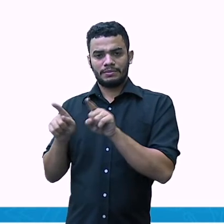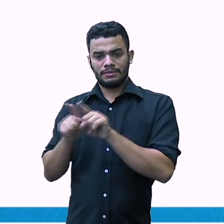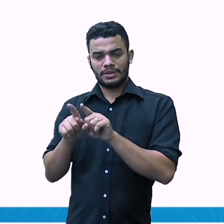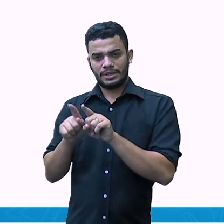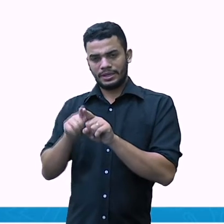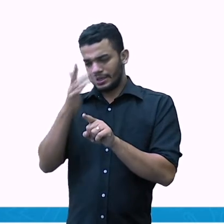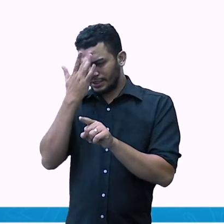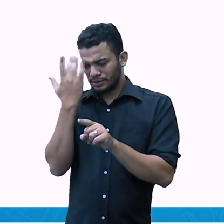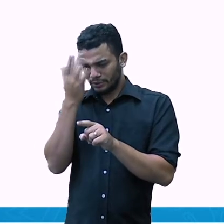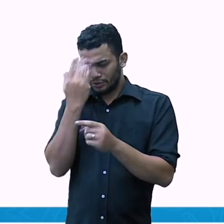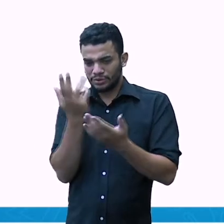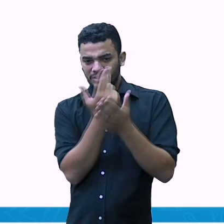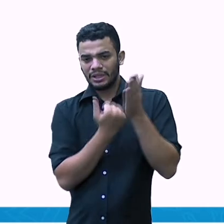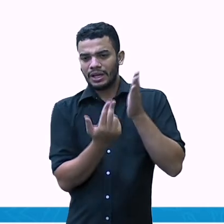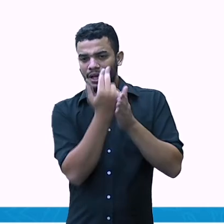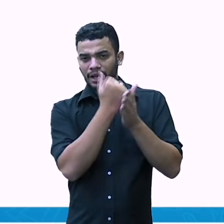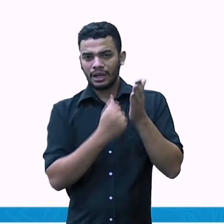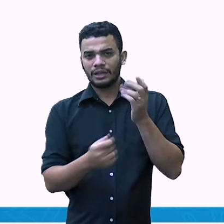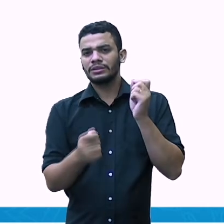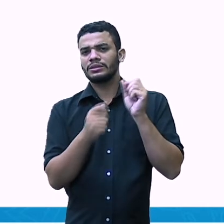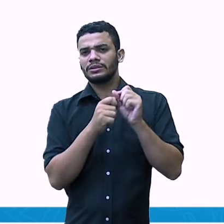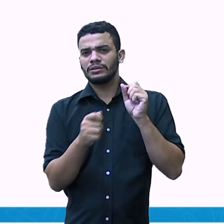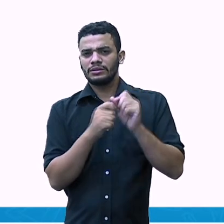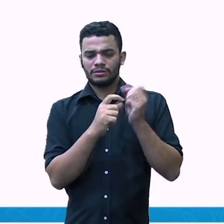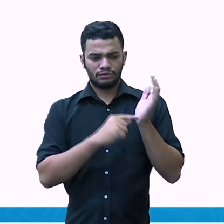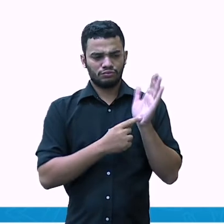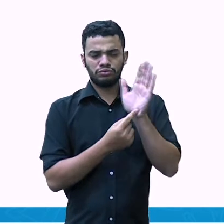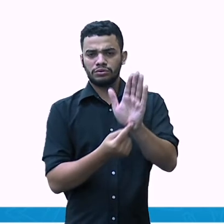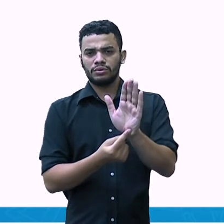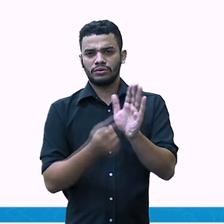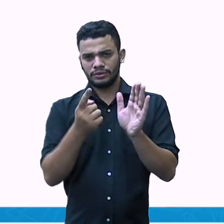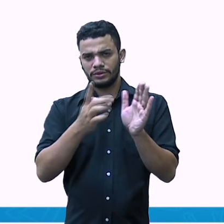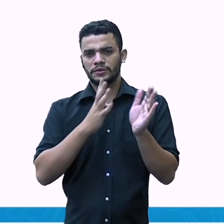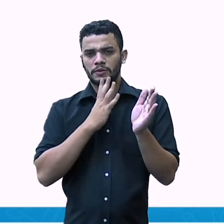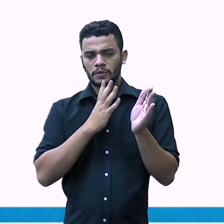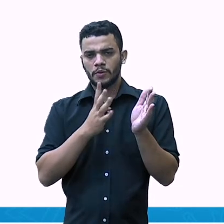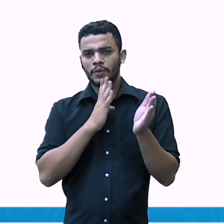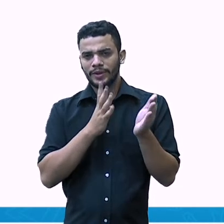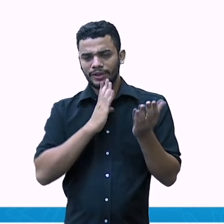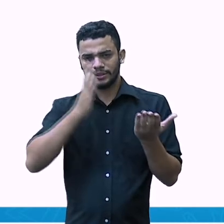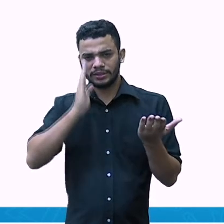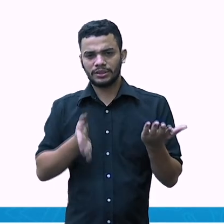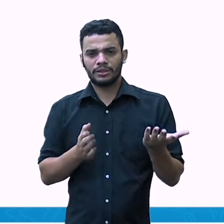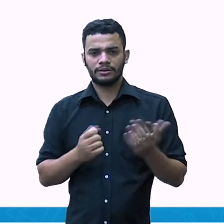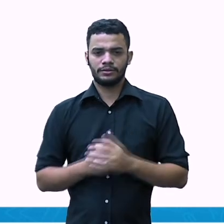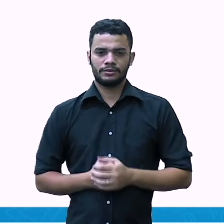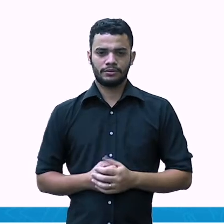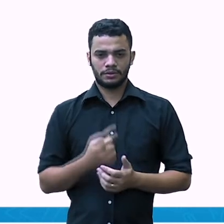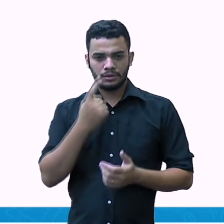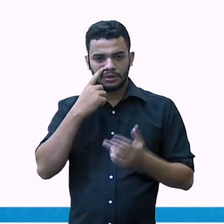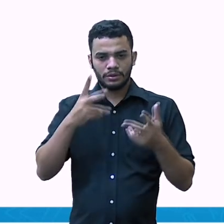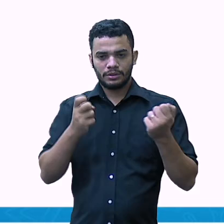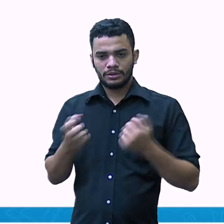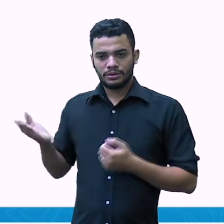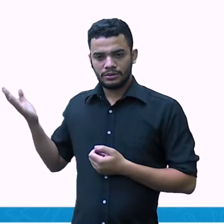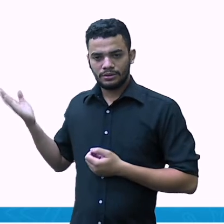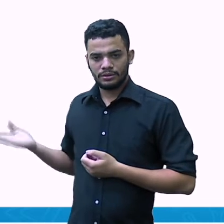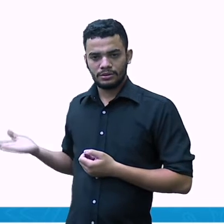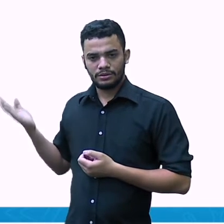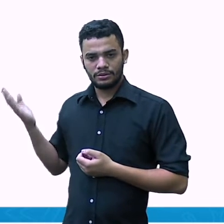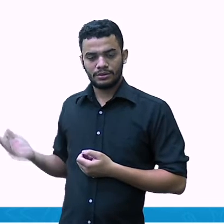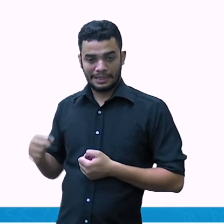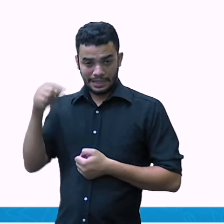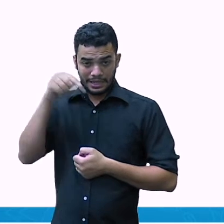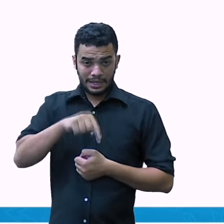aqui a imagem de uma periferia da cidade de Governador Valadares. Ou seja, é um bairro que fica um pouco